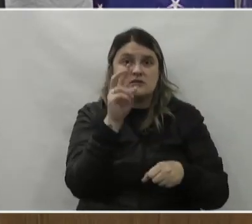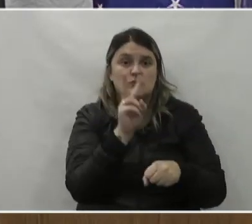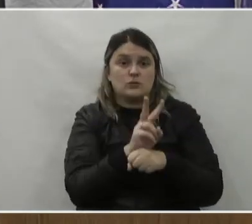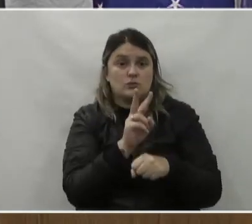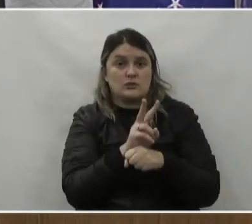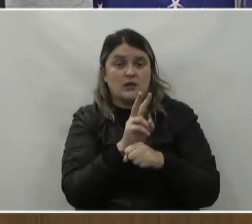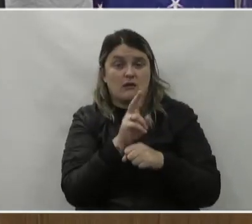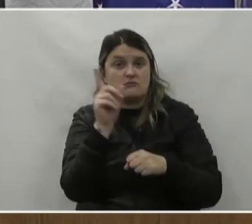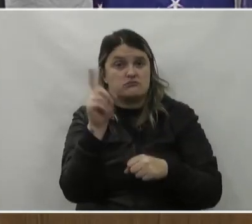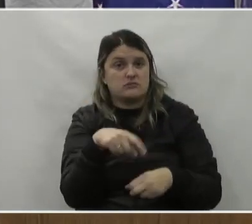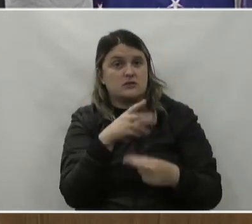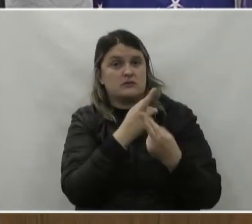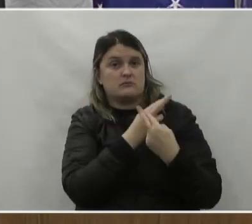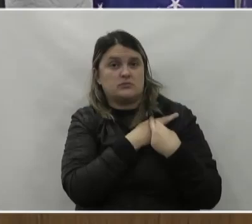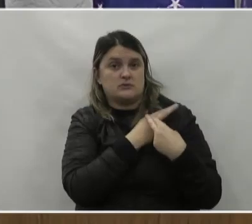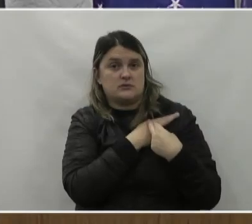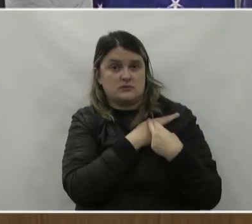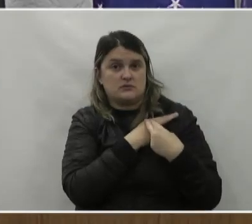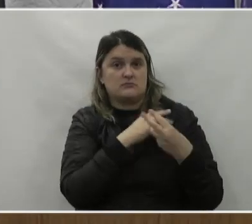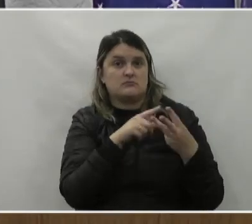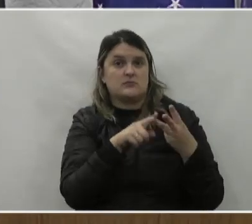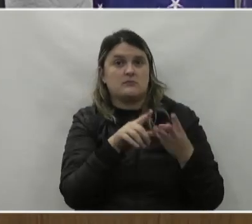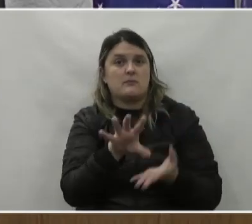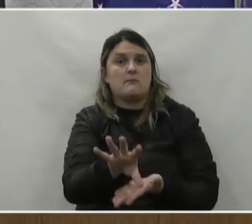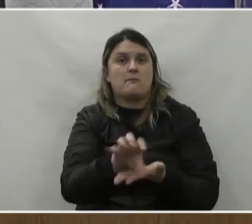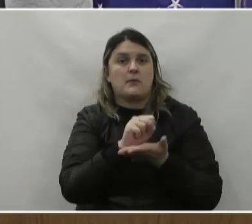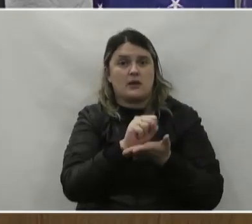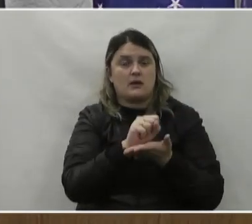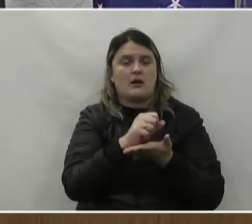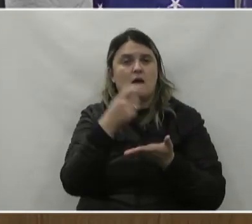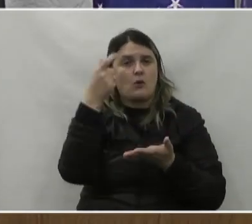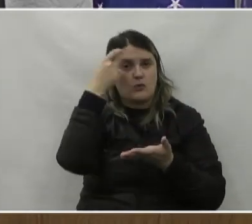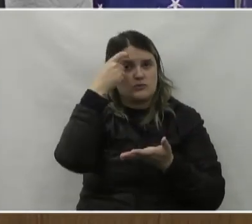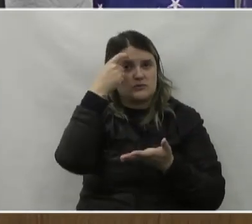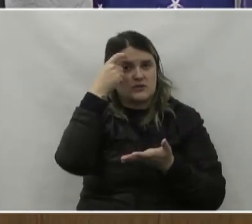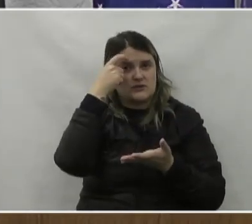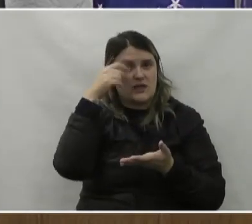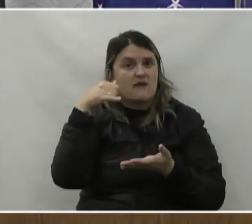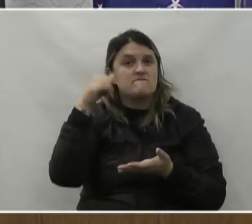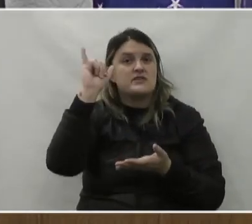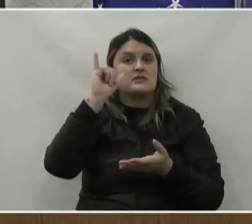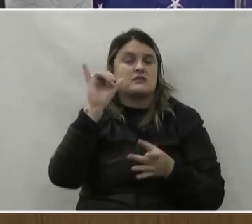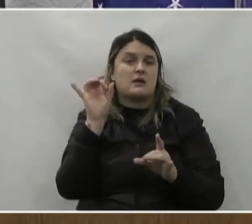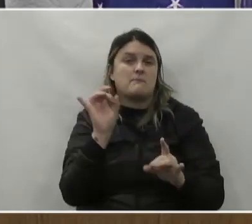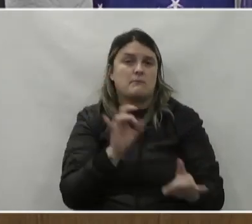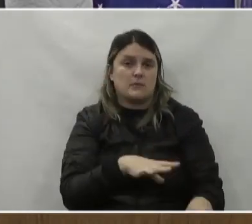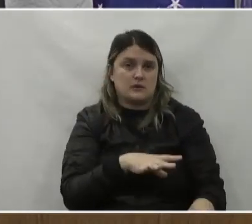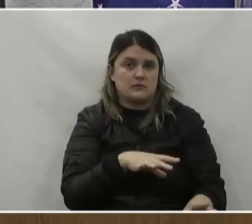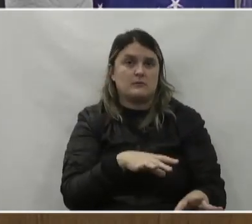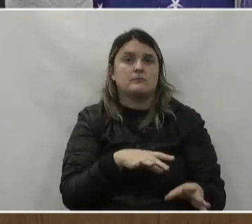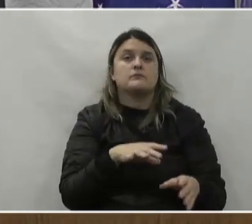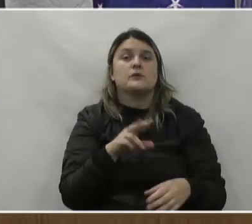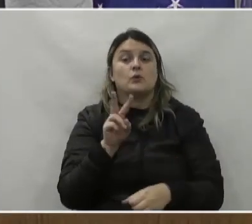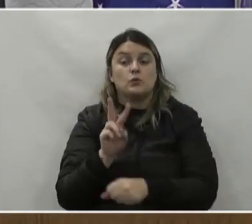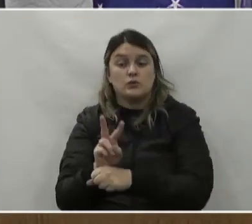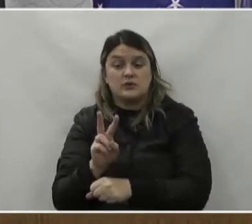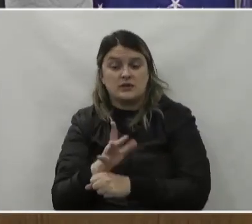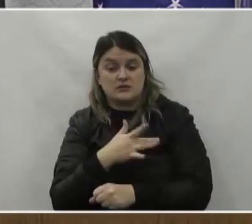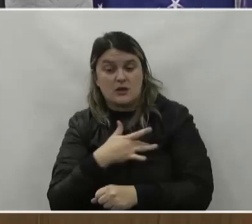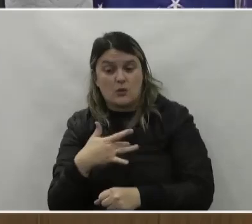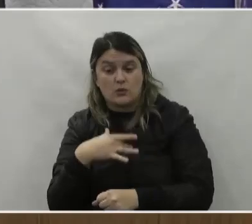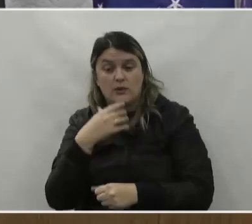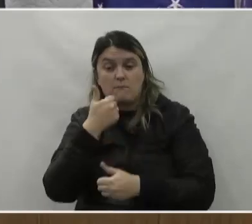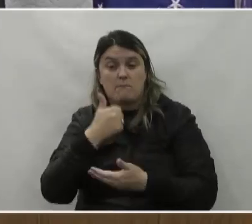domésticos, adoção consciente e combate ao abandono, cuidados básicos com a saúde e bem-estar